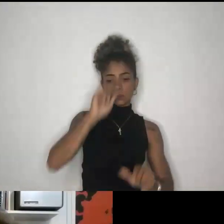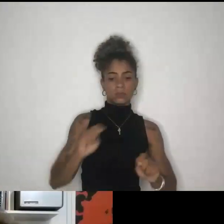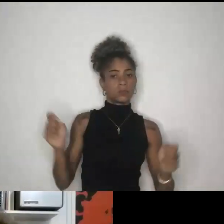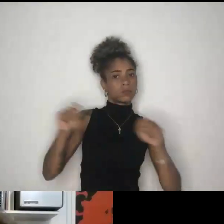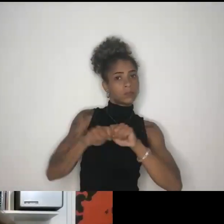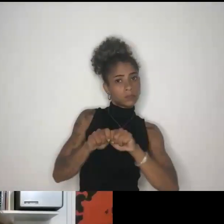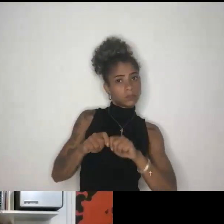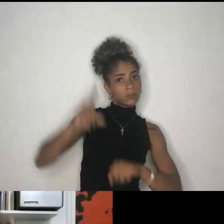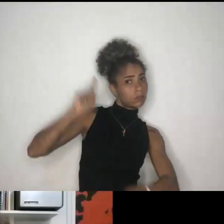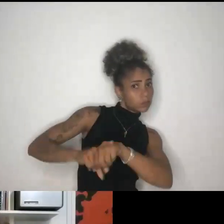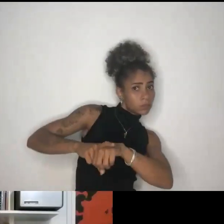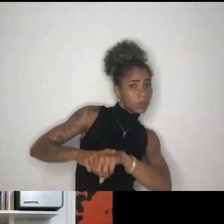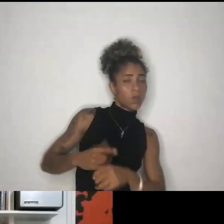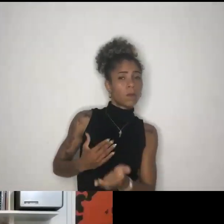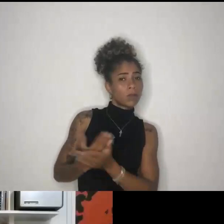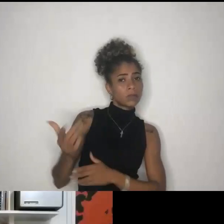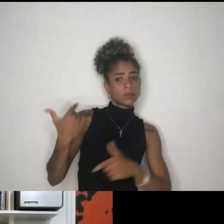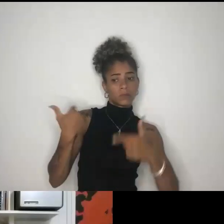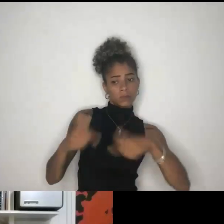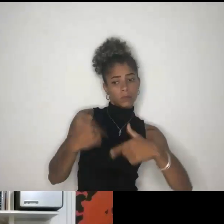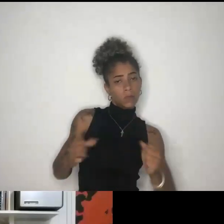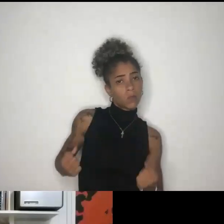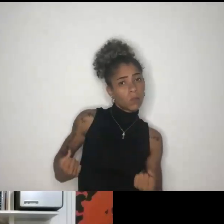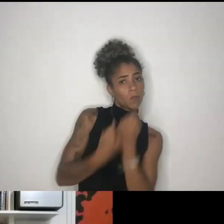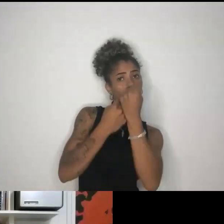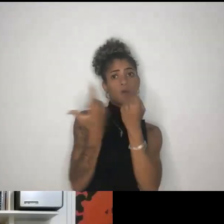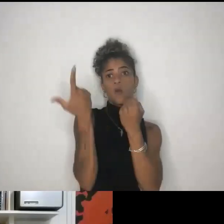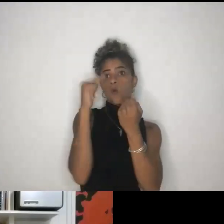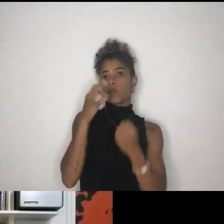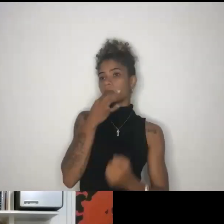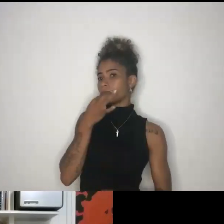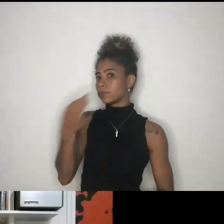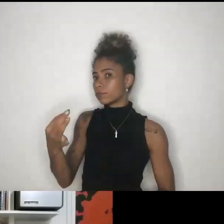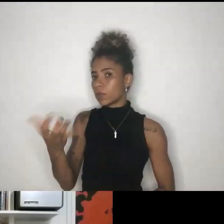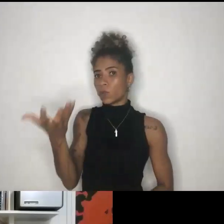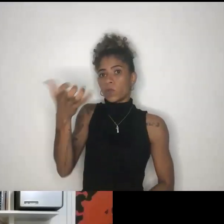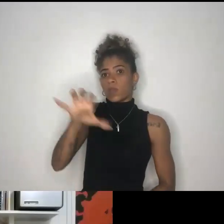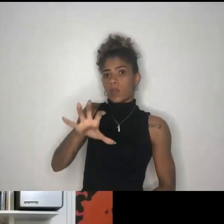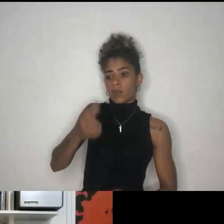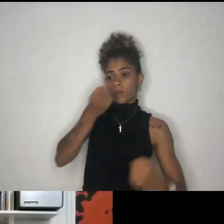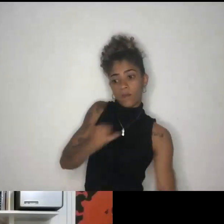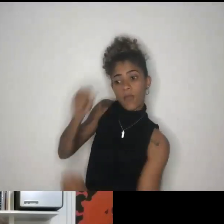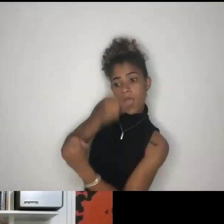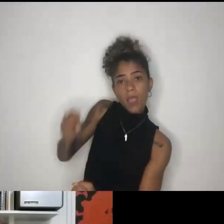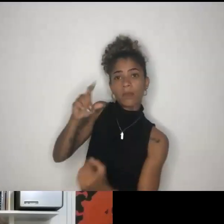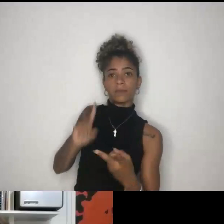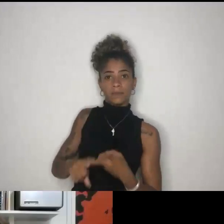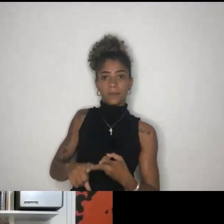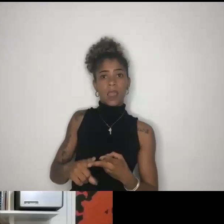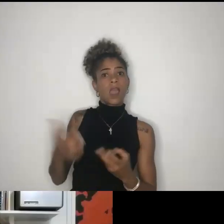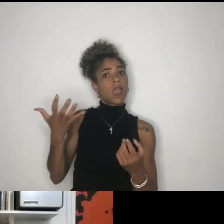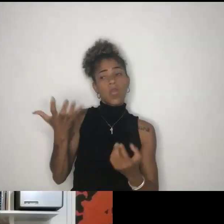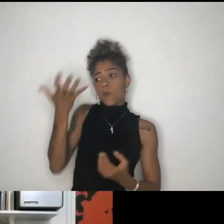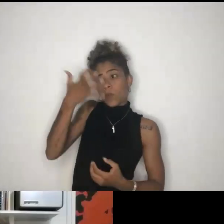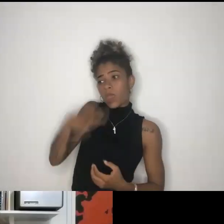eu aprendi comecei a trabalhar os assistentes já tinham outra cabeça Eles não queriam varrer o chão Eles não queriam pegar